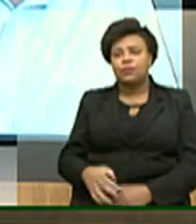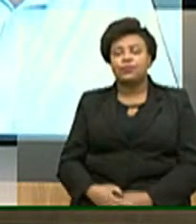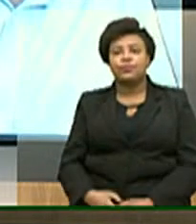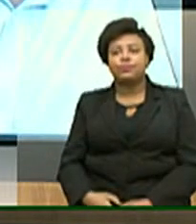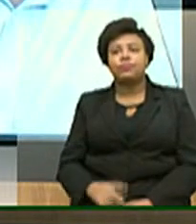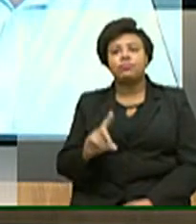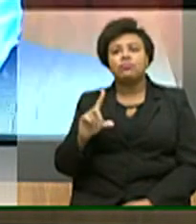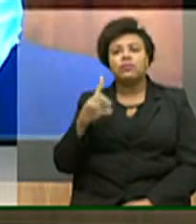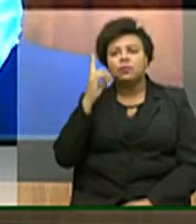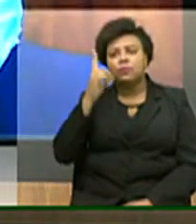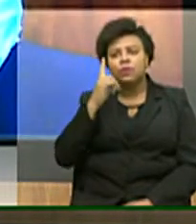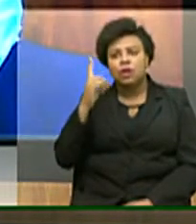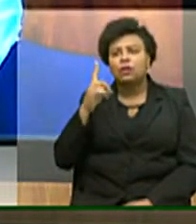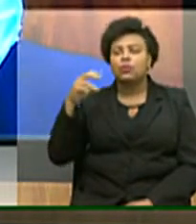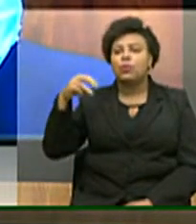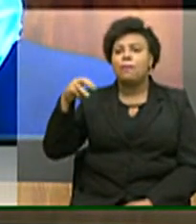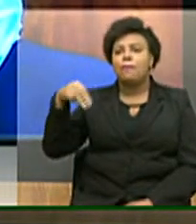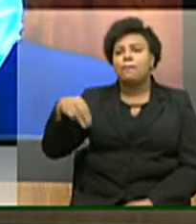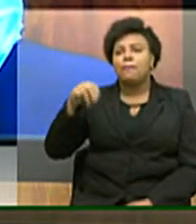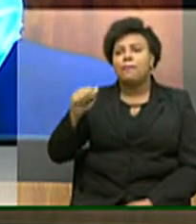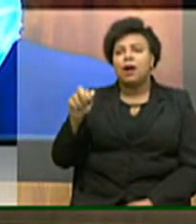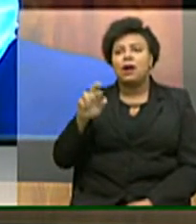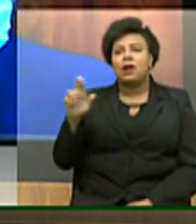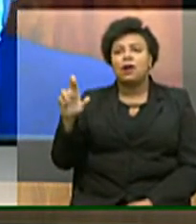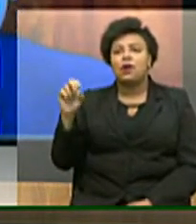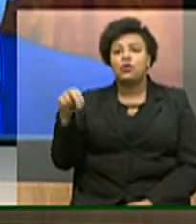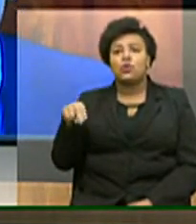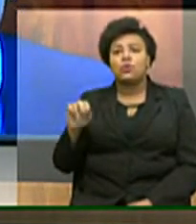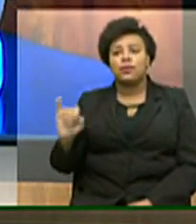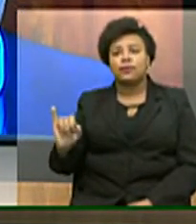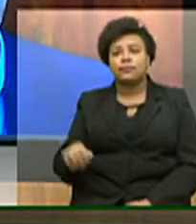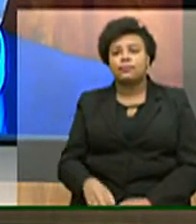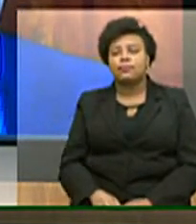E deputado Rodrigo Maroni.